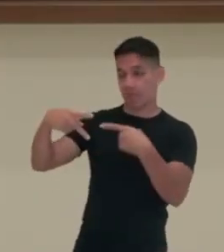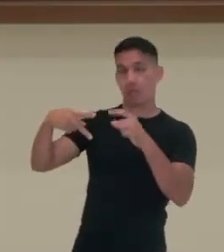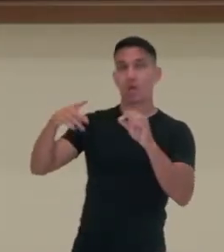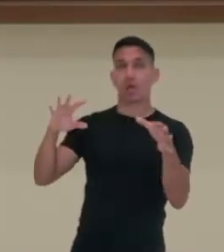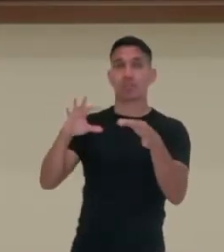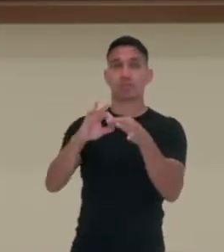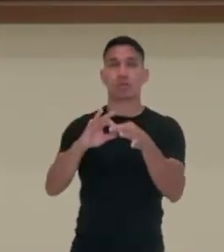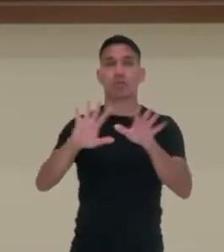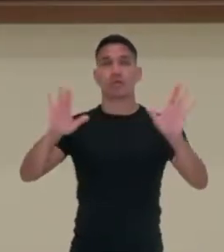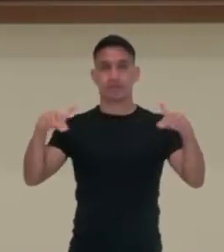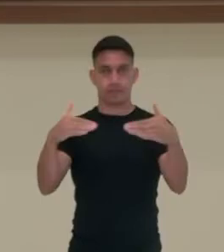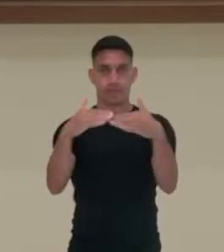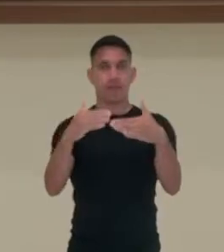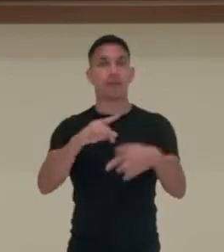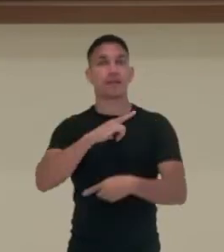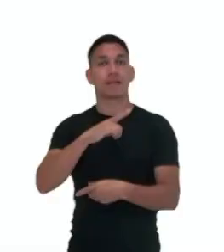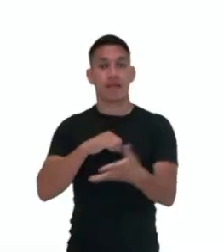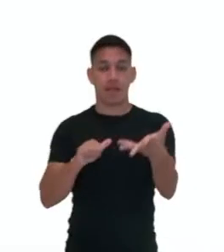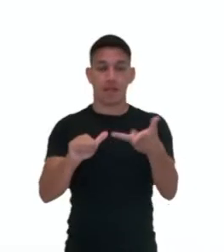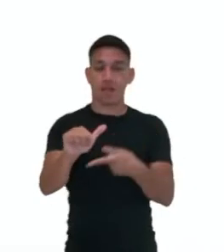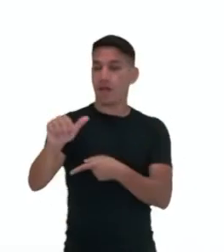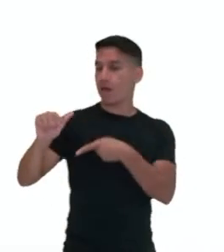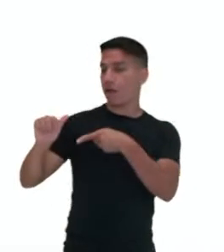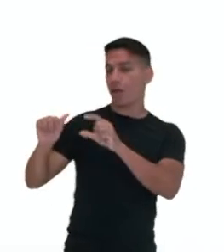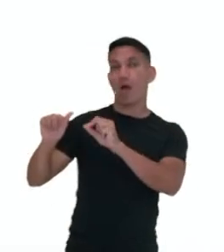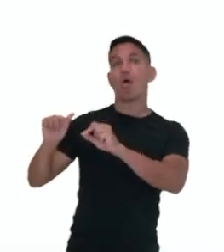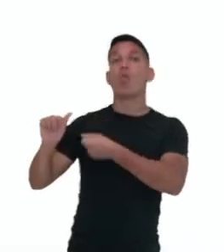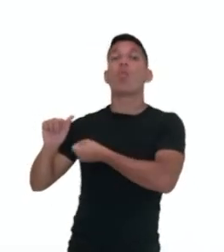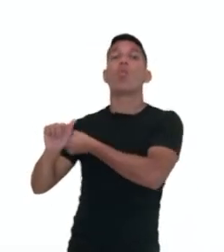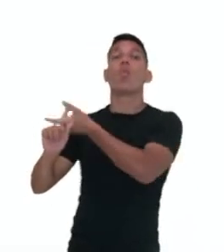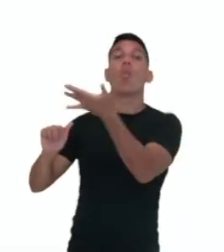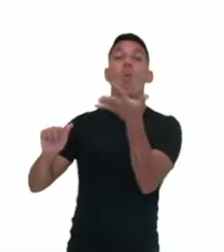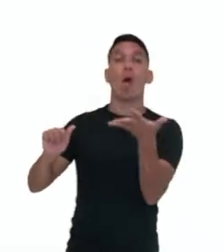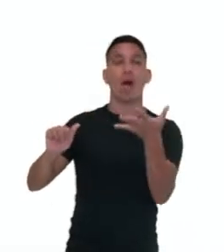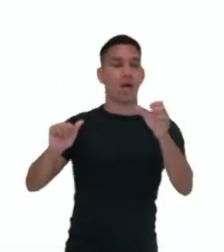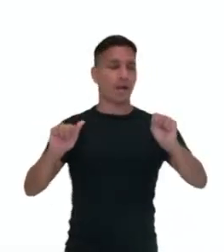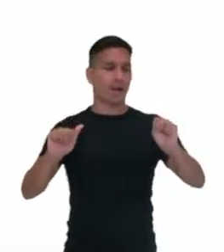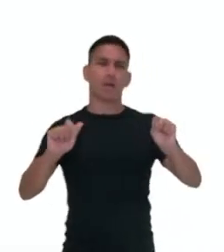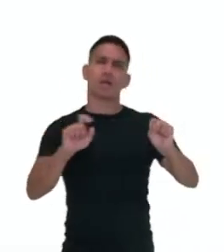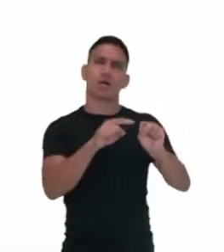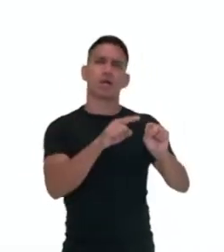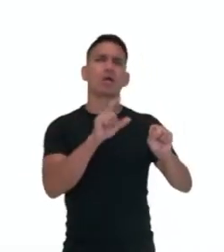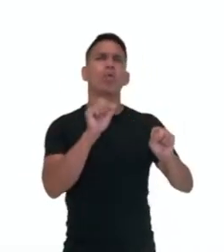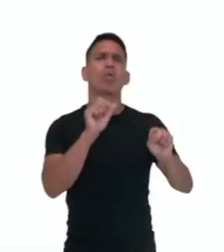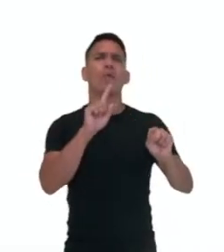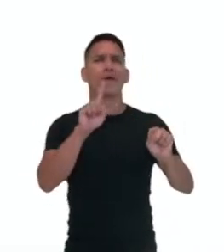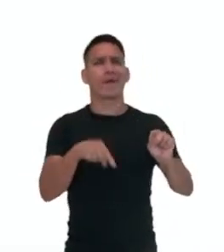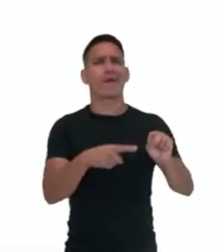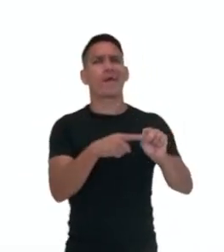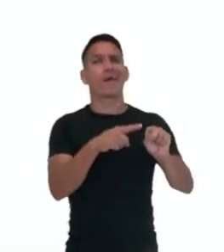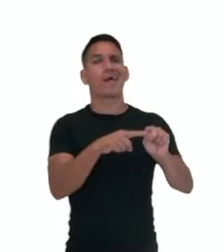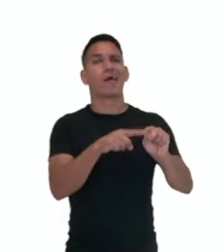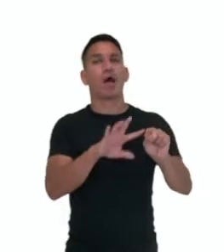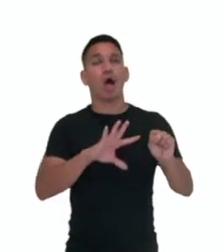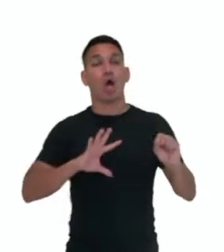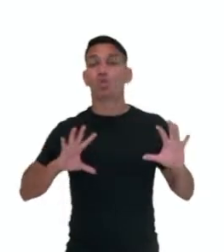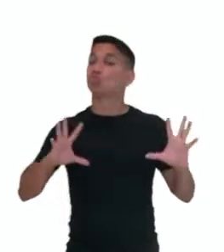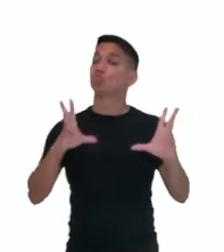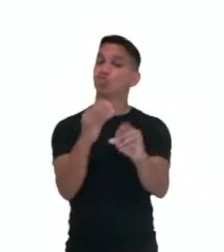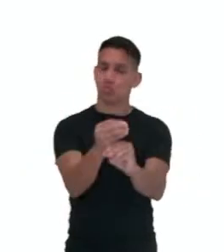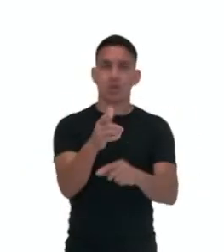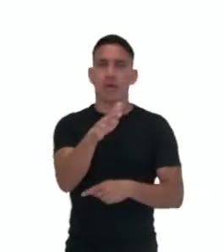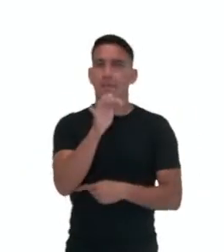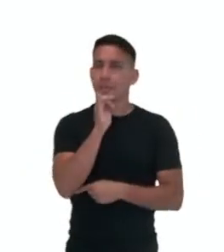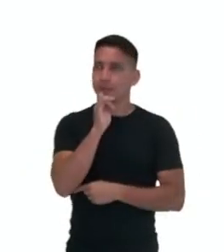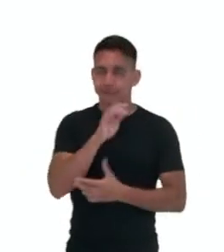probabilidade, nós temos o elemento de A e o número de elementos de S. Então, o S que são, é o elemento total. Então, por